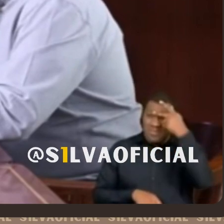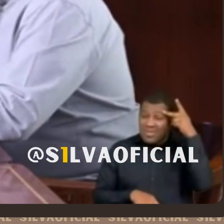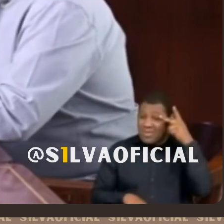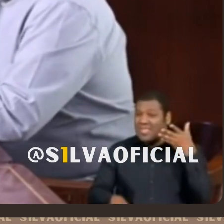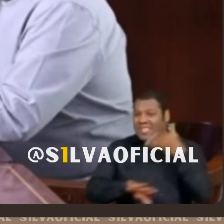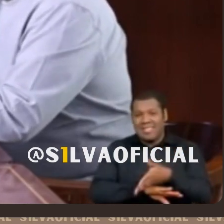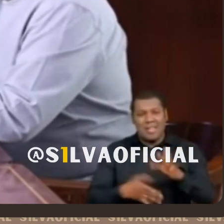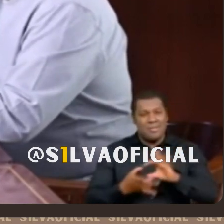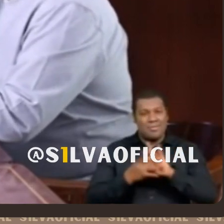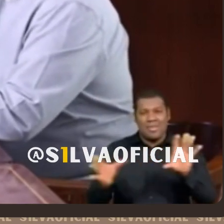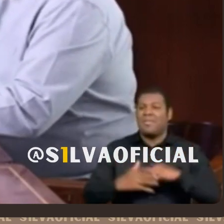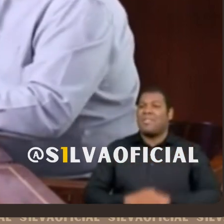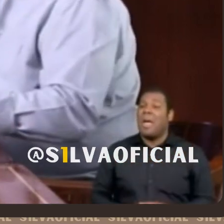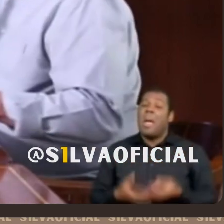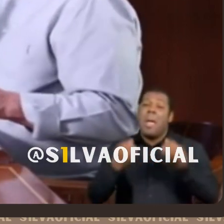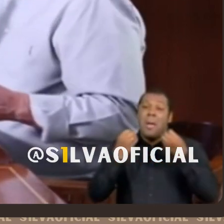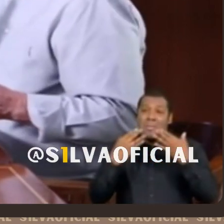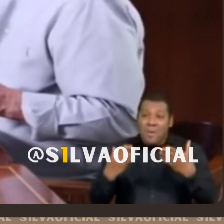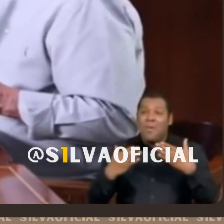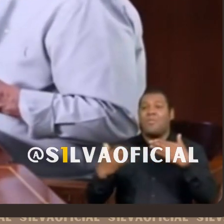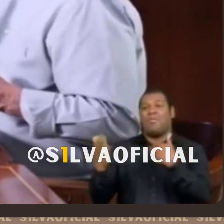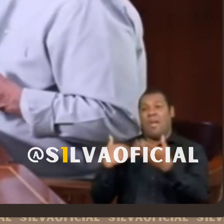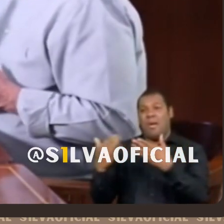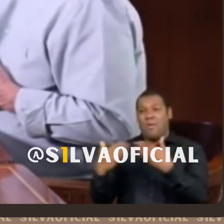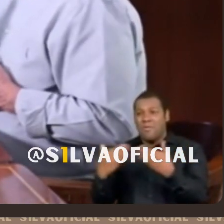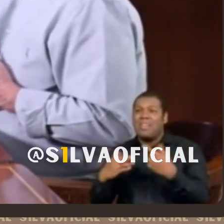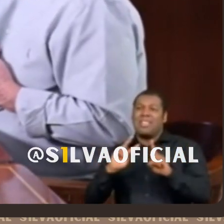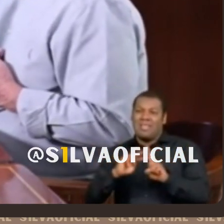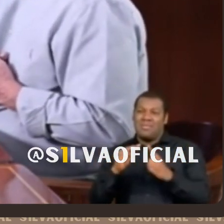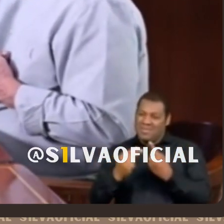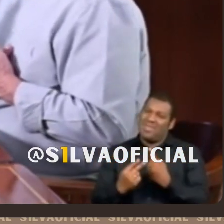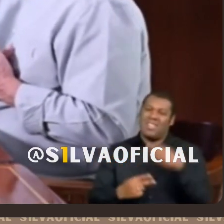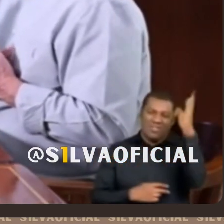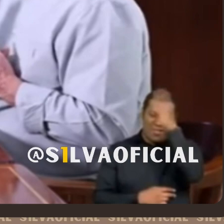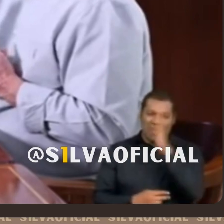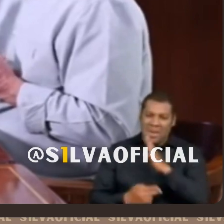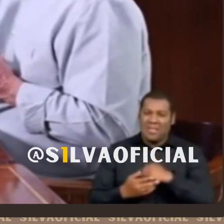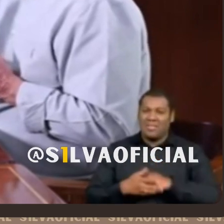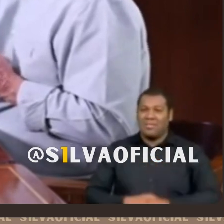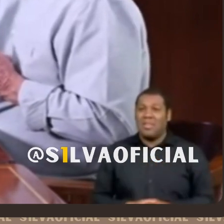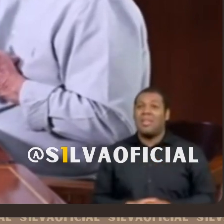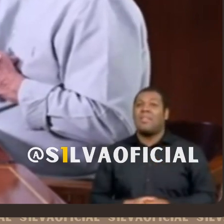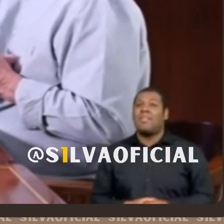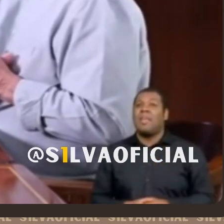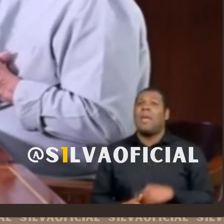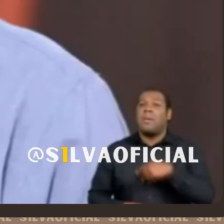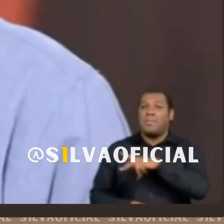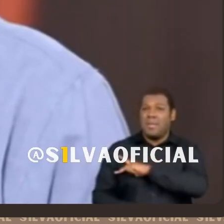tá? E tem viagem aí para o Piauí, Rio Grande do Norte e Ceará essa semana ainda, né? É, ainda, se Deus